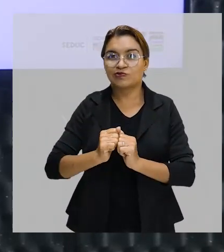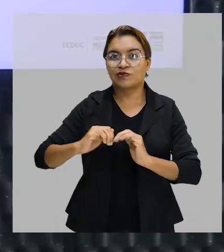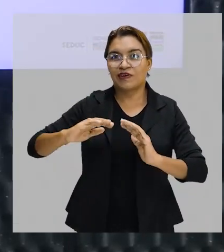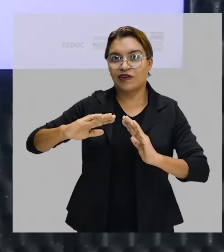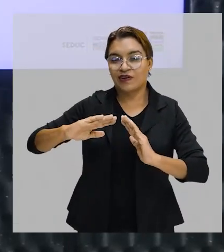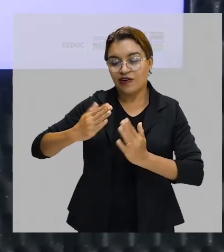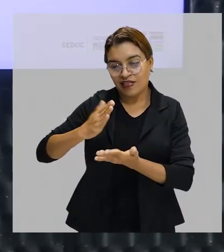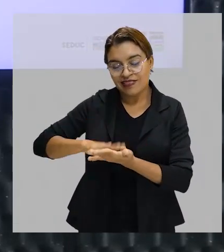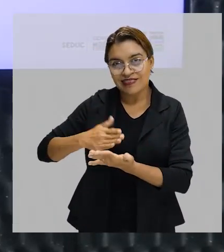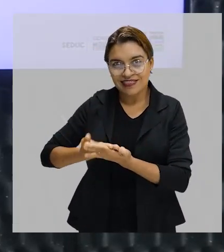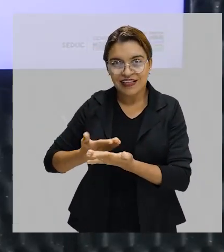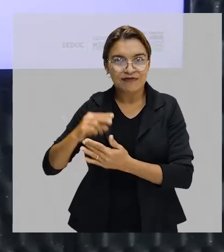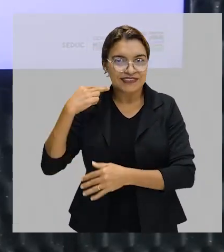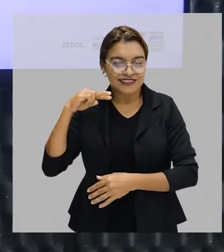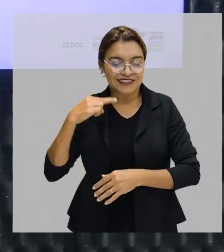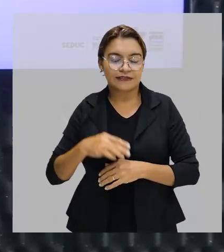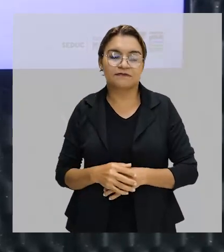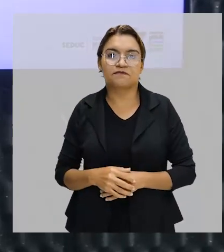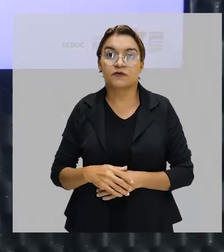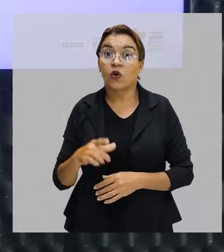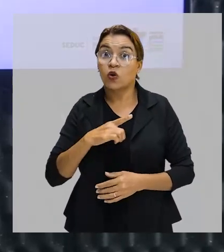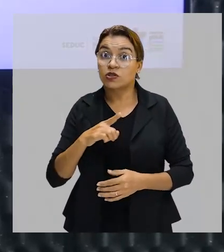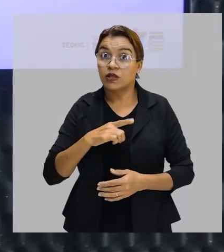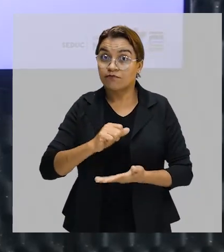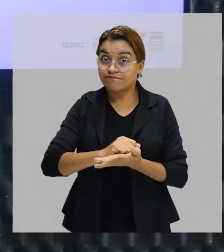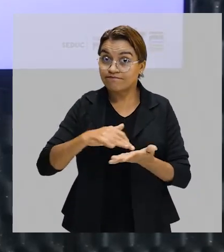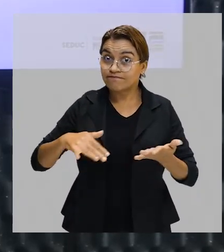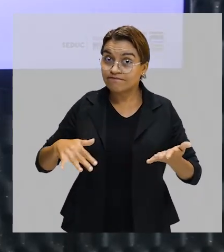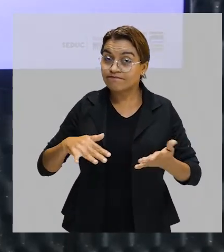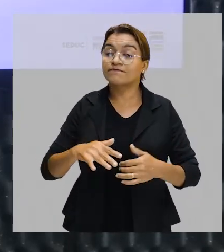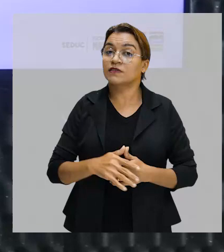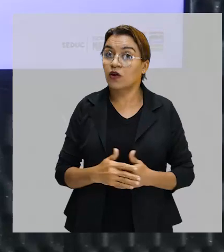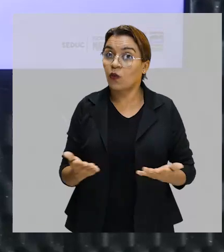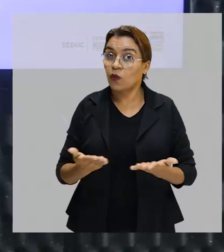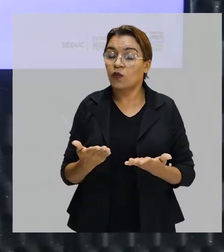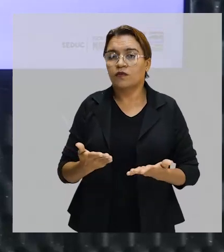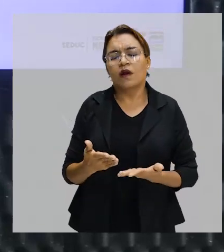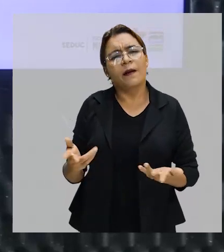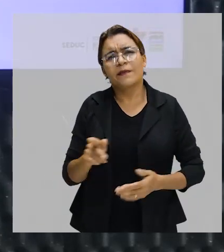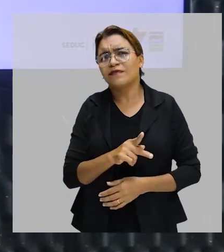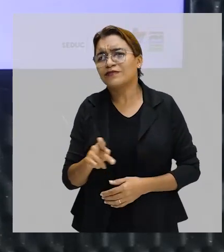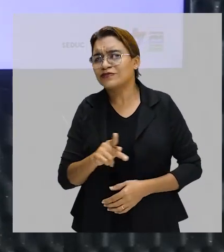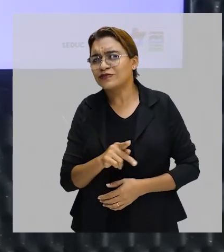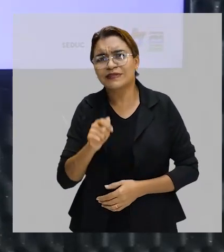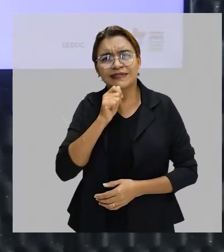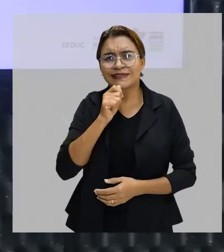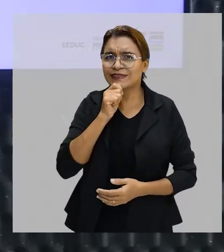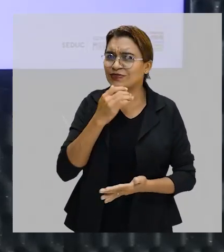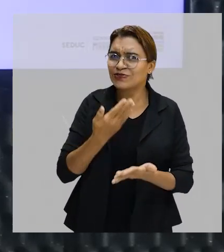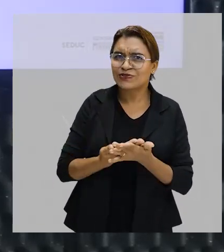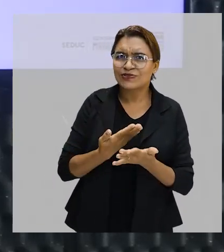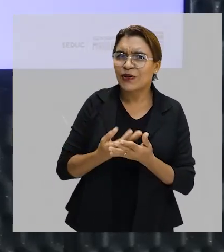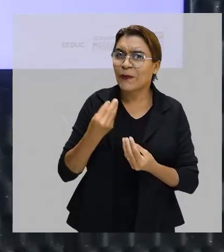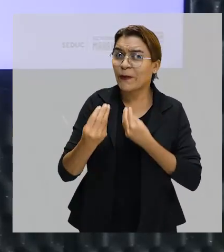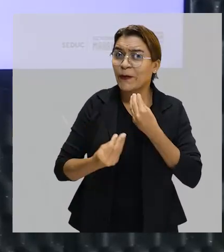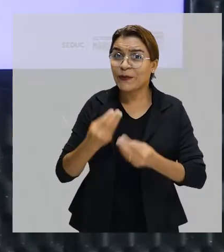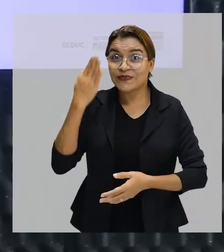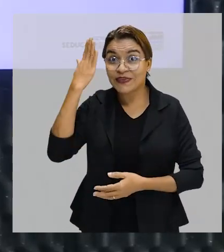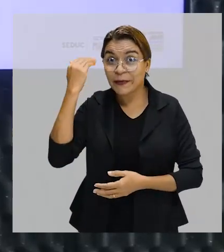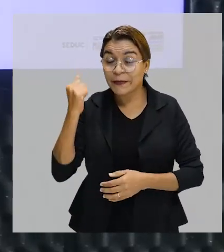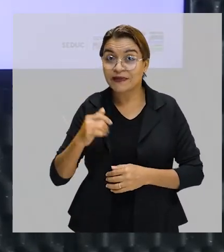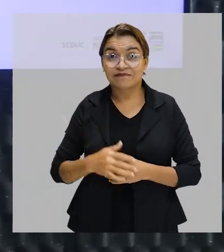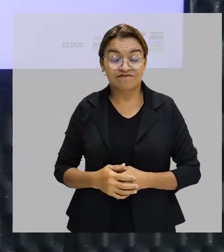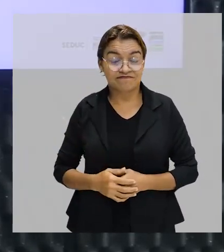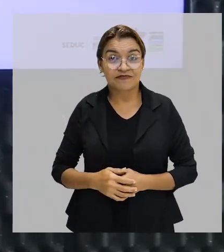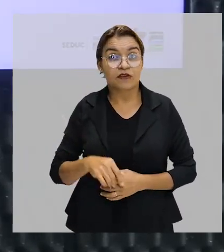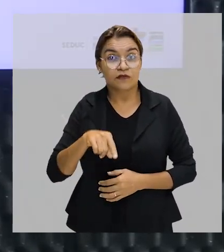de exercícios. Os exercícios, vocês podem até dizer assim, mas isso aí eu ainda não estudei. Como é que eu vou saber? A partir deles,